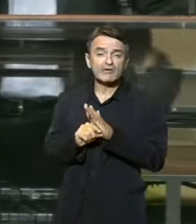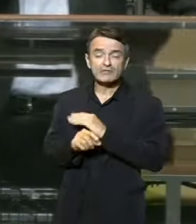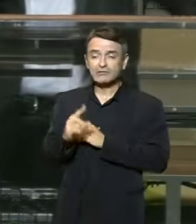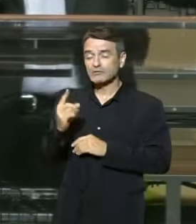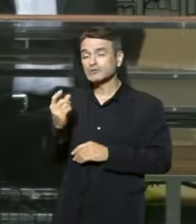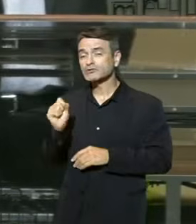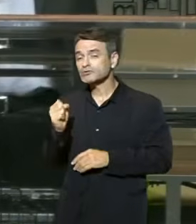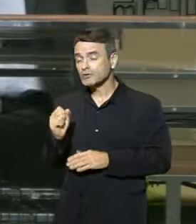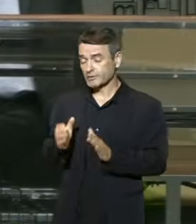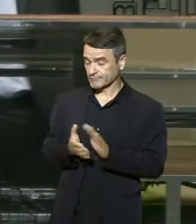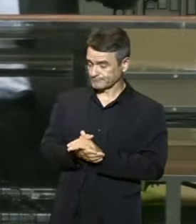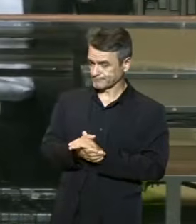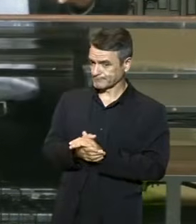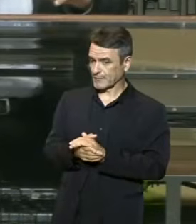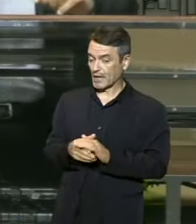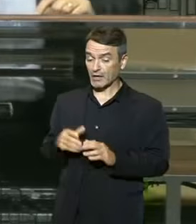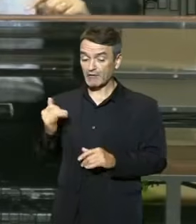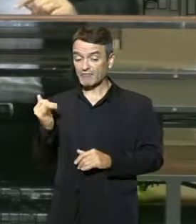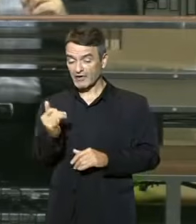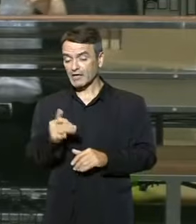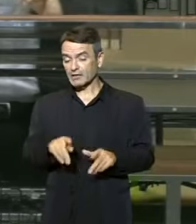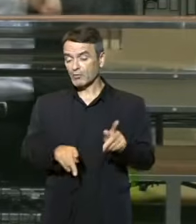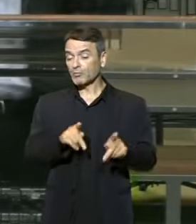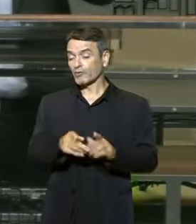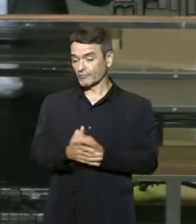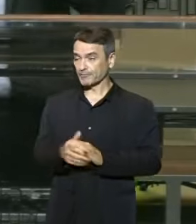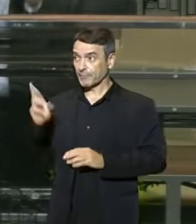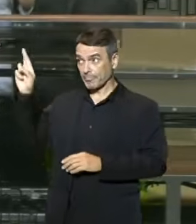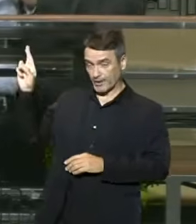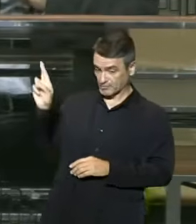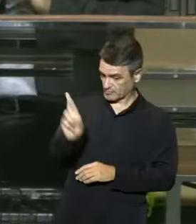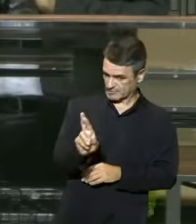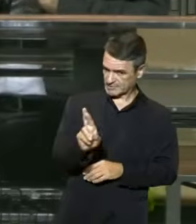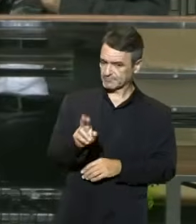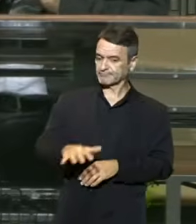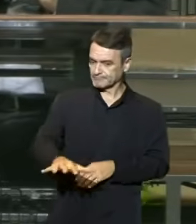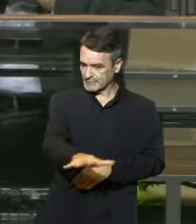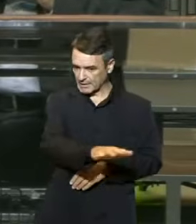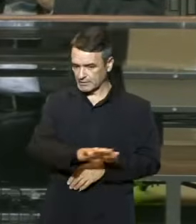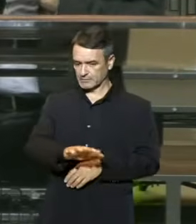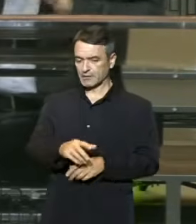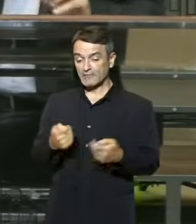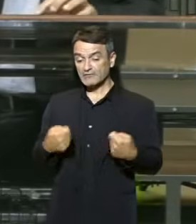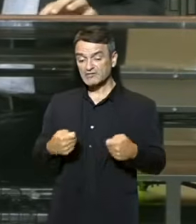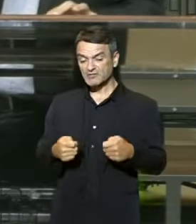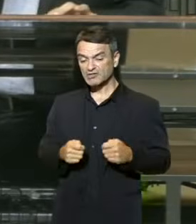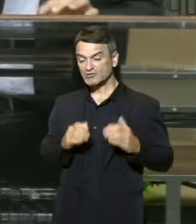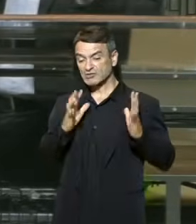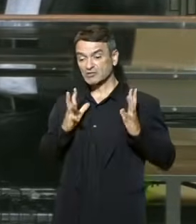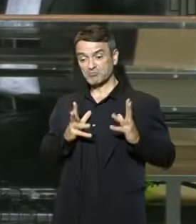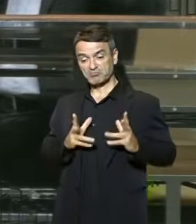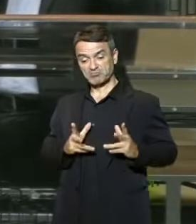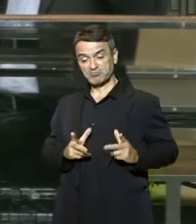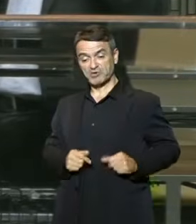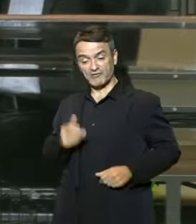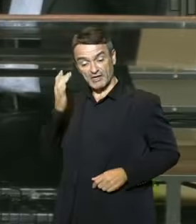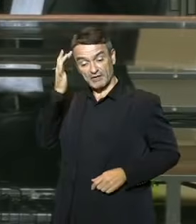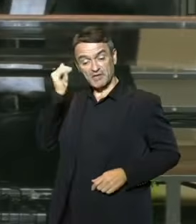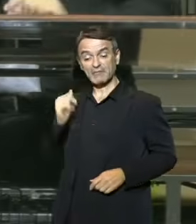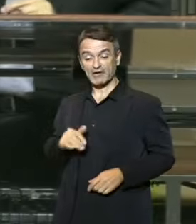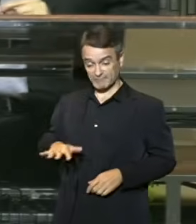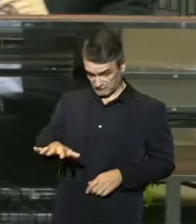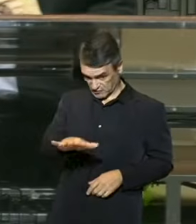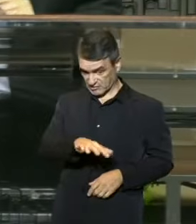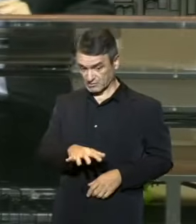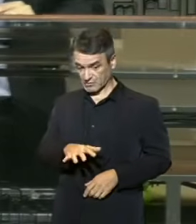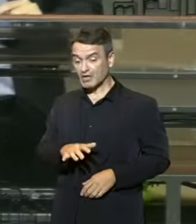povo o seguinte, resposta de Deus para o povo: purifiquem-se para amanhã, vocês